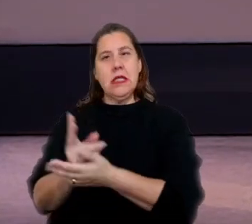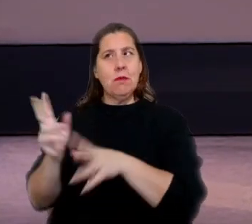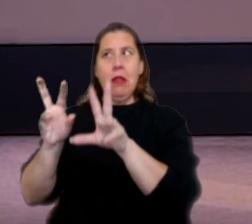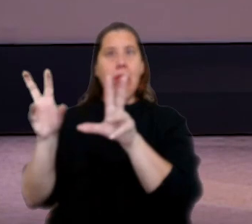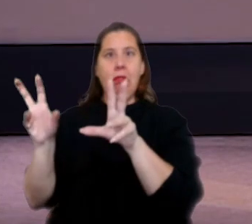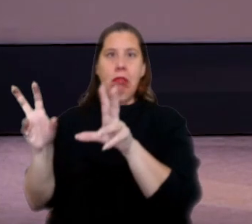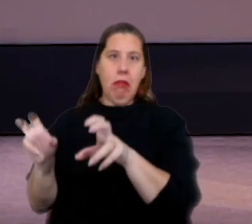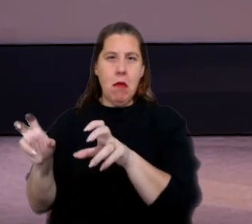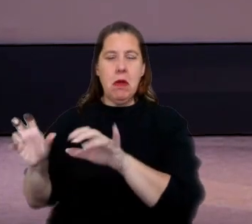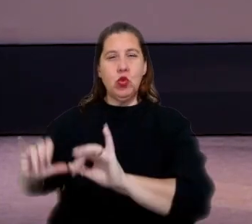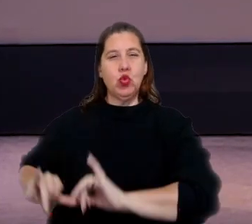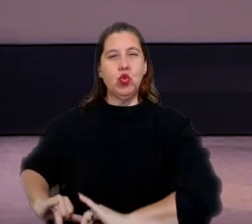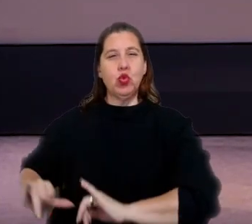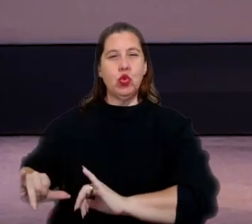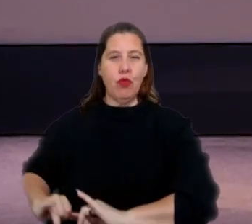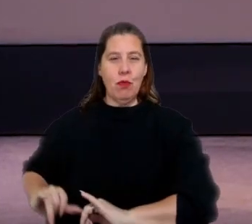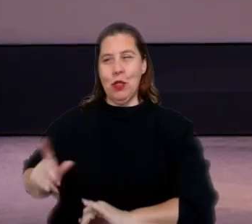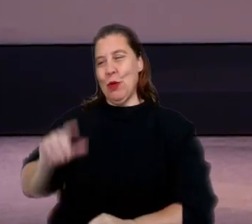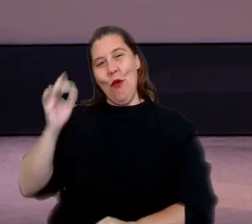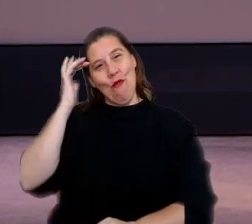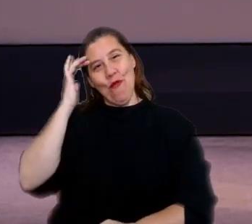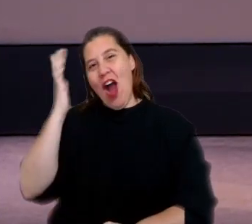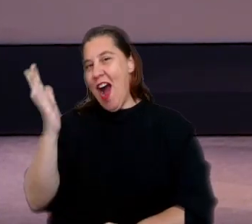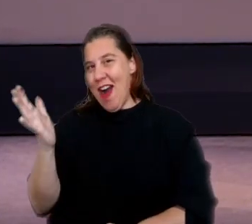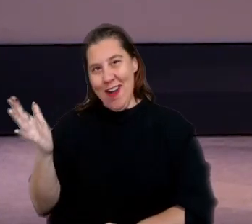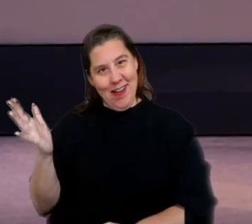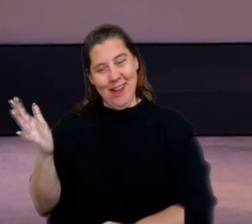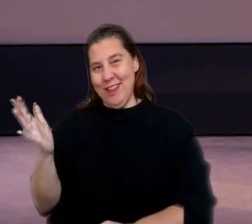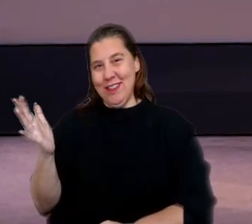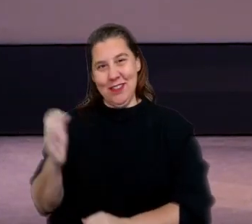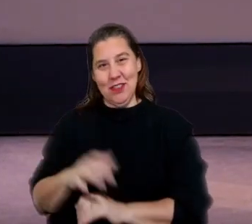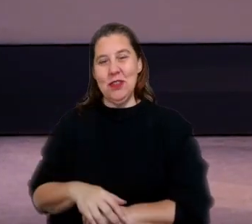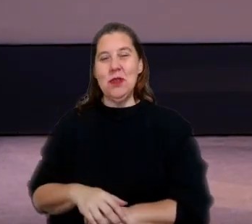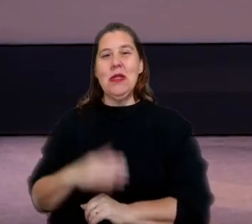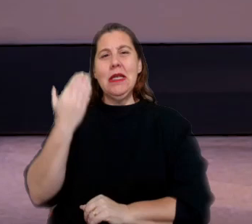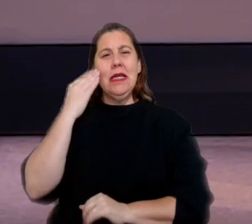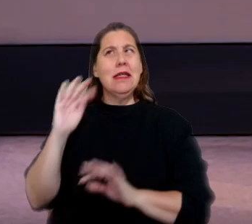e que é sempre tema de muito sofrimento, não é fácil. Né,